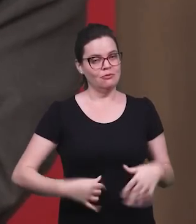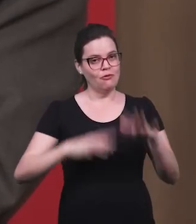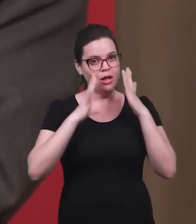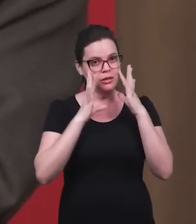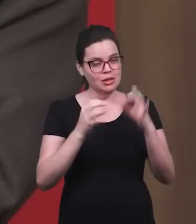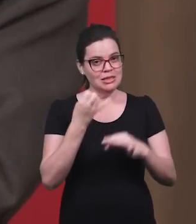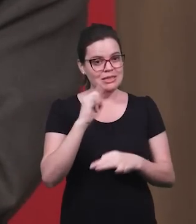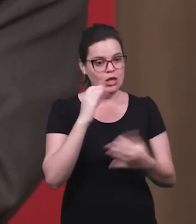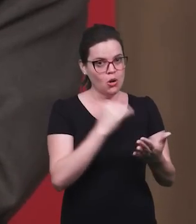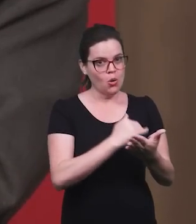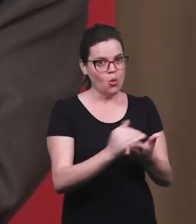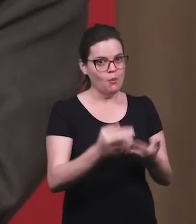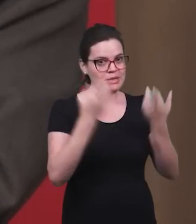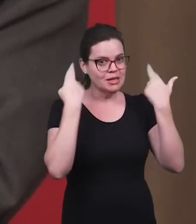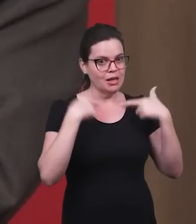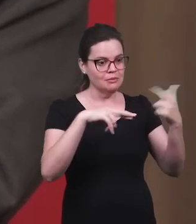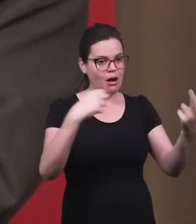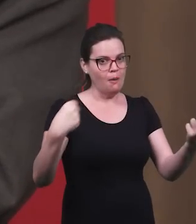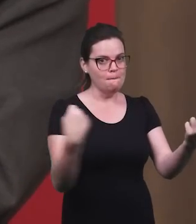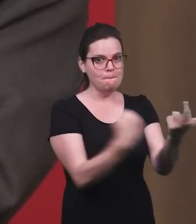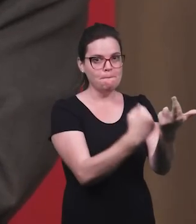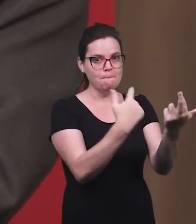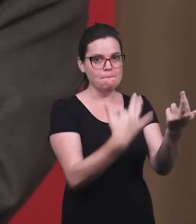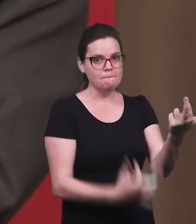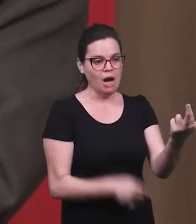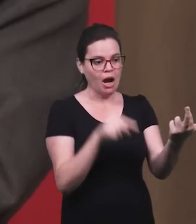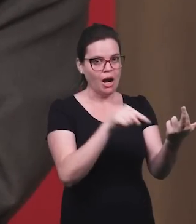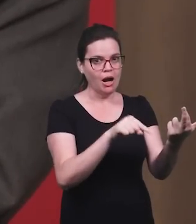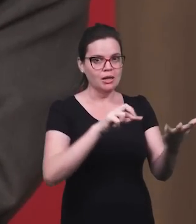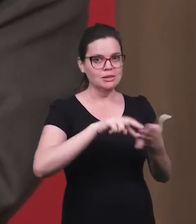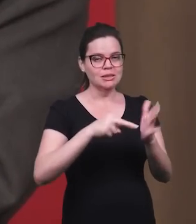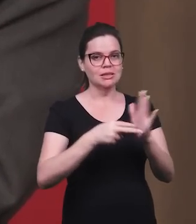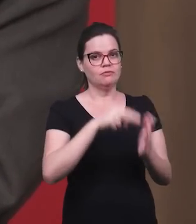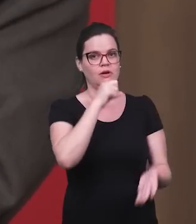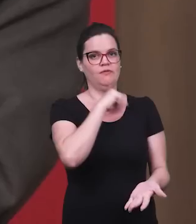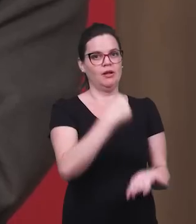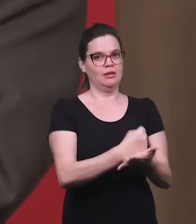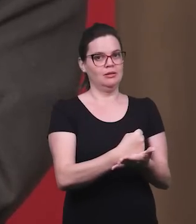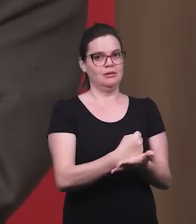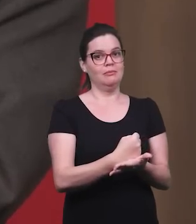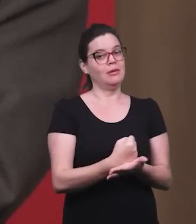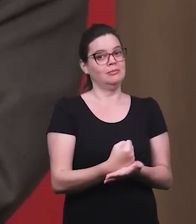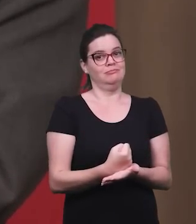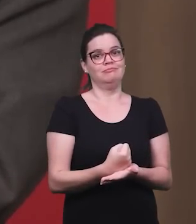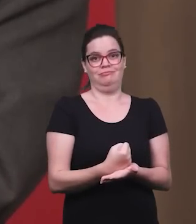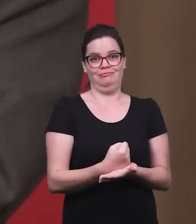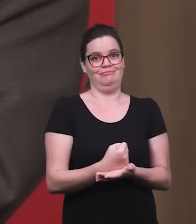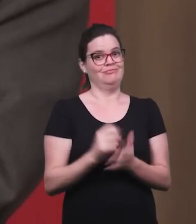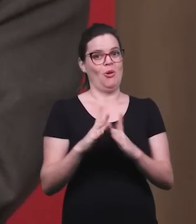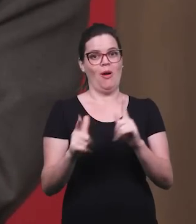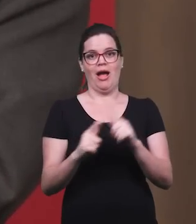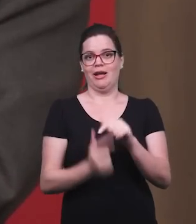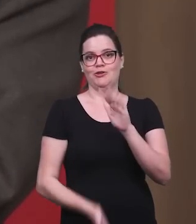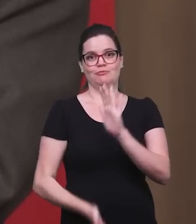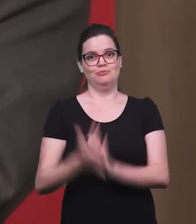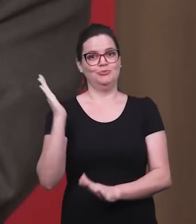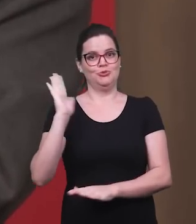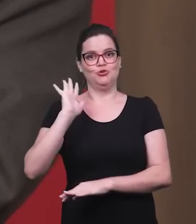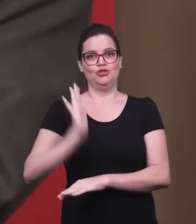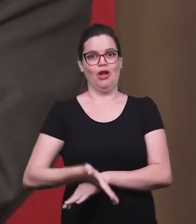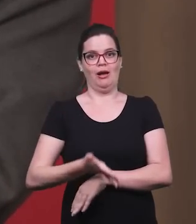Quando começar a sacrificar animal, nós estamos falando de Velho Testamento. Então a igreja já saiu daqui.